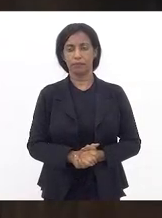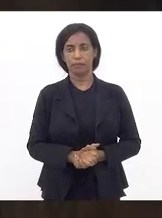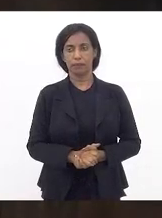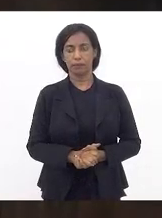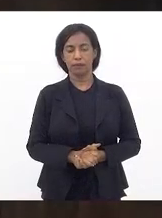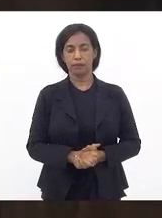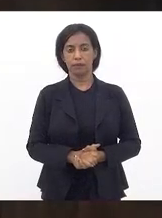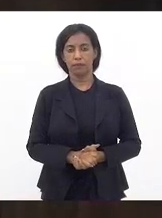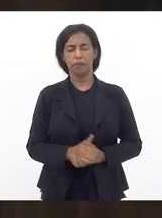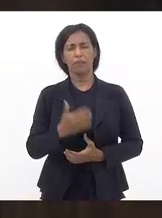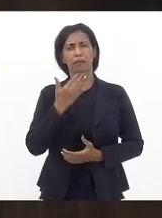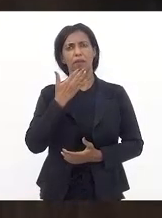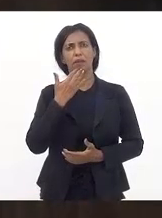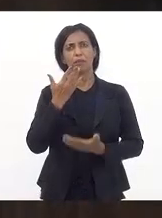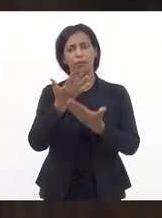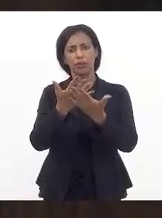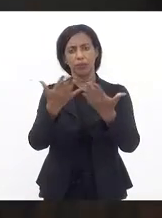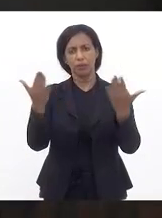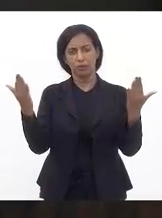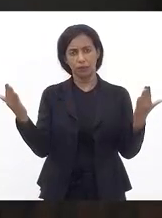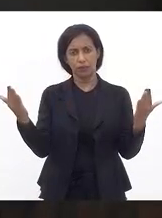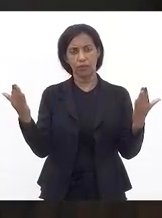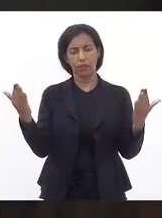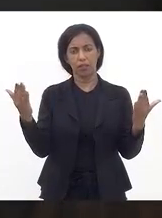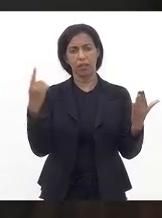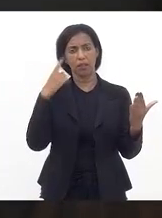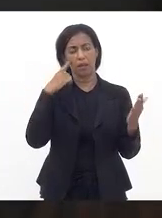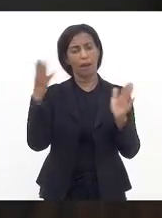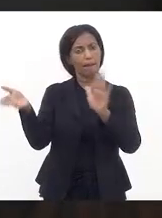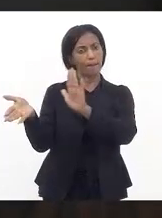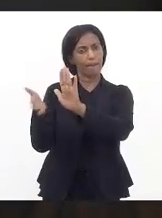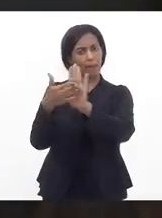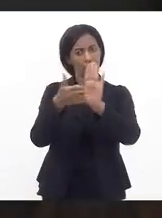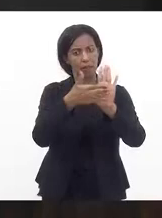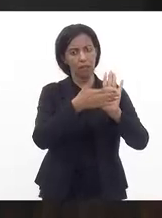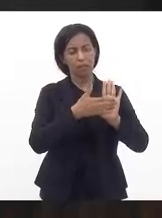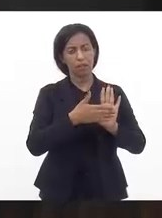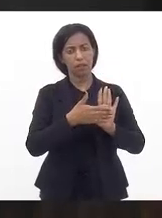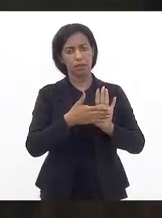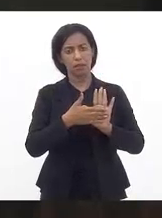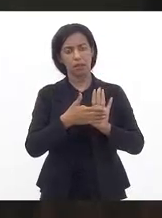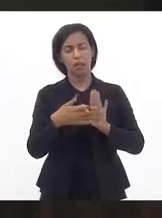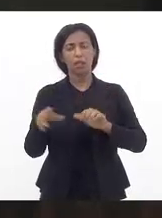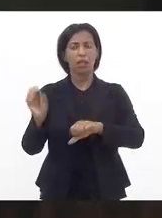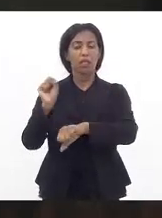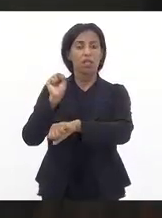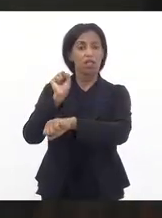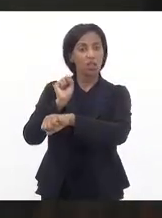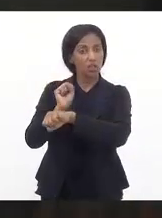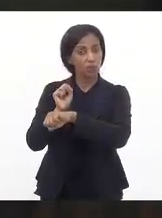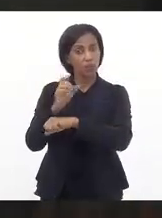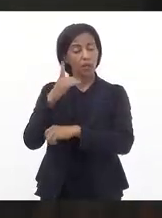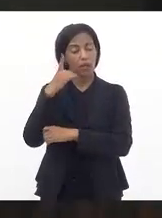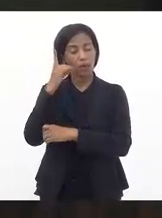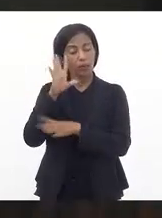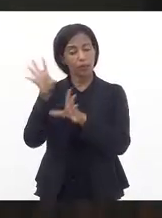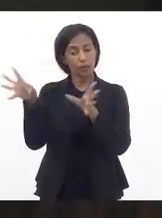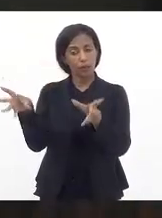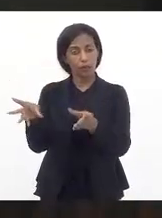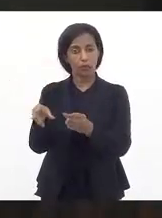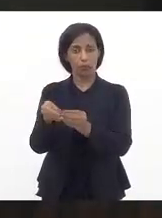e eu pediria galeria porque a gente está colhendo os pareceres que Esperasse o deputado